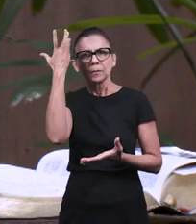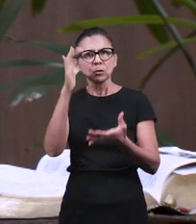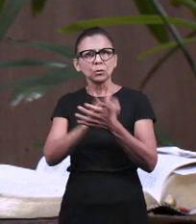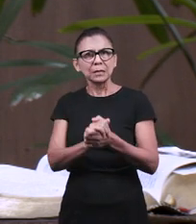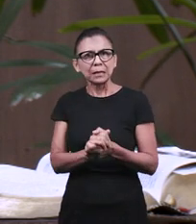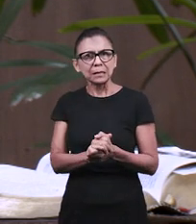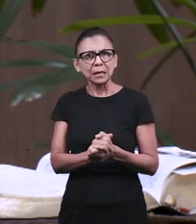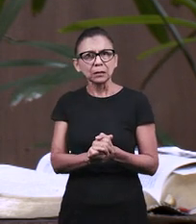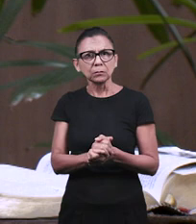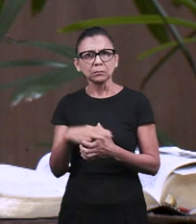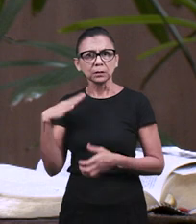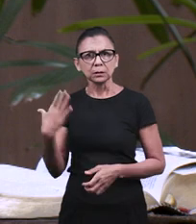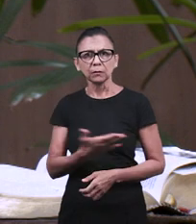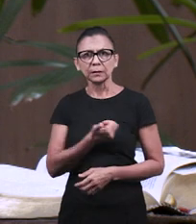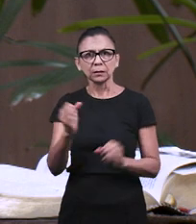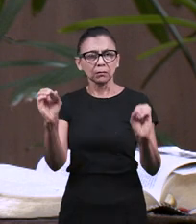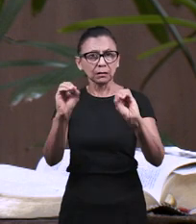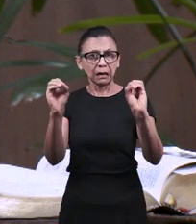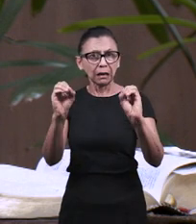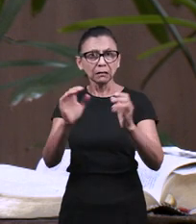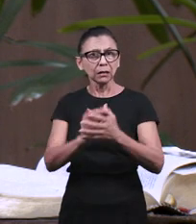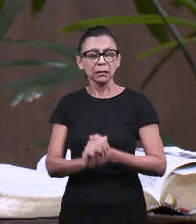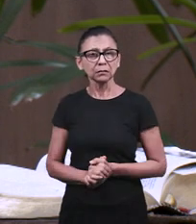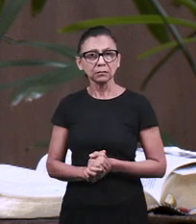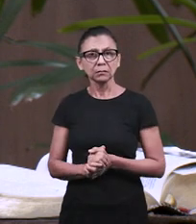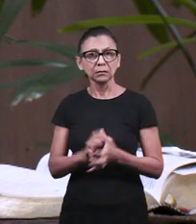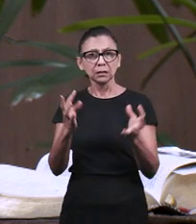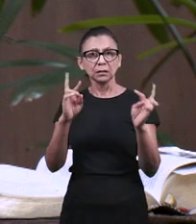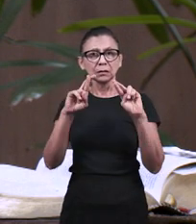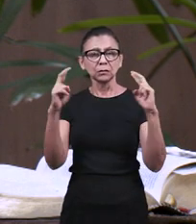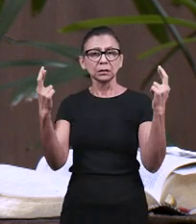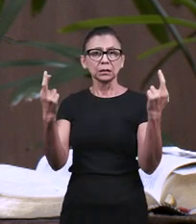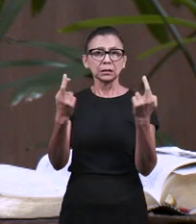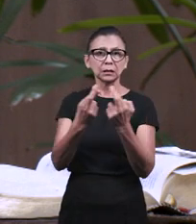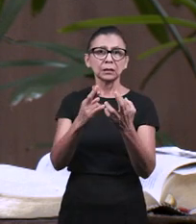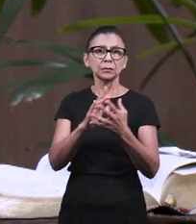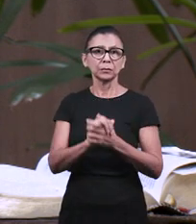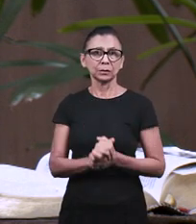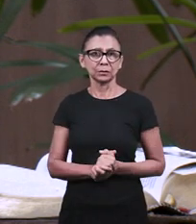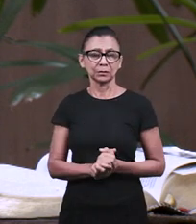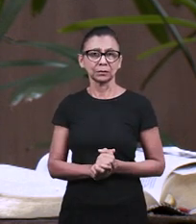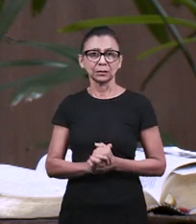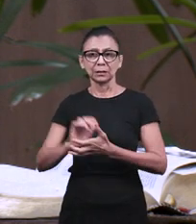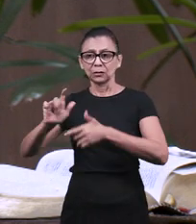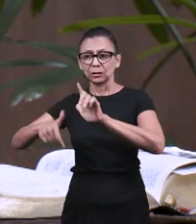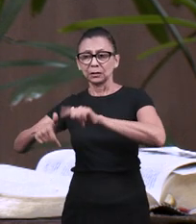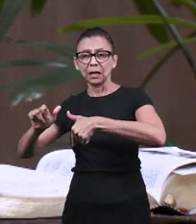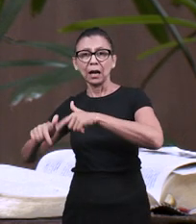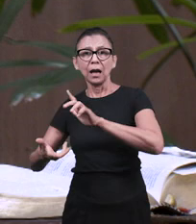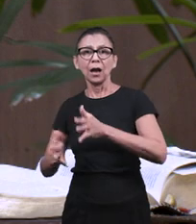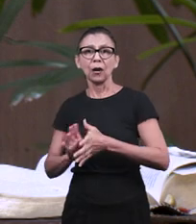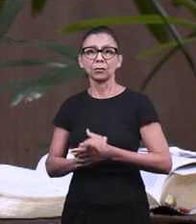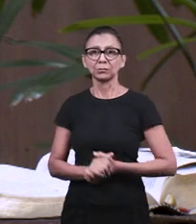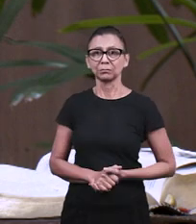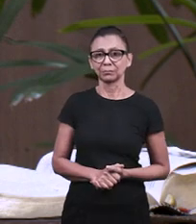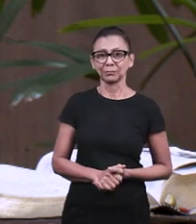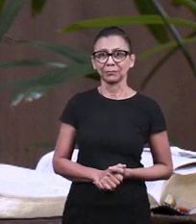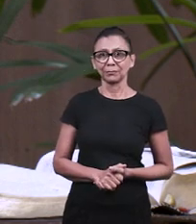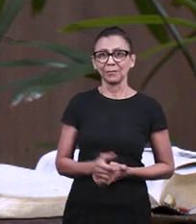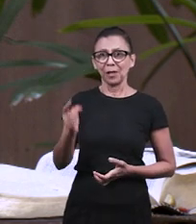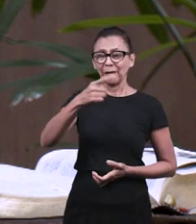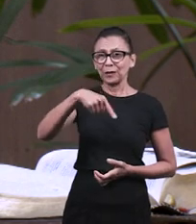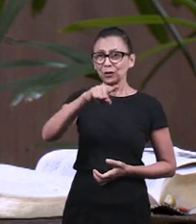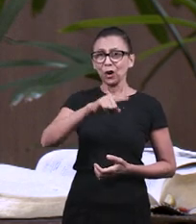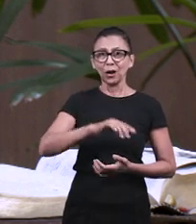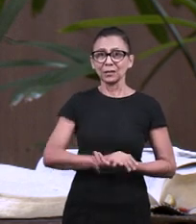E das 12 tribos de Israel? E a tribo dos tamoios, dos tupiniquins, não vão ser salvos? Dos